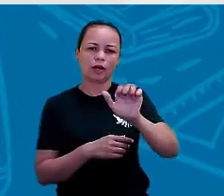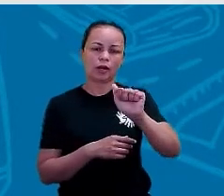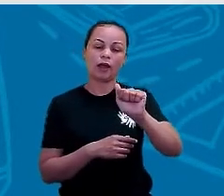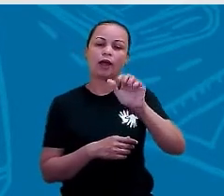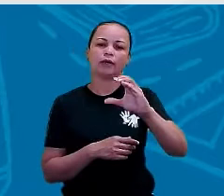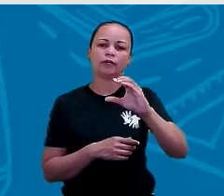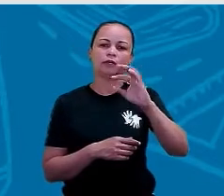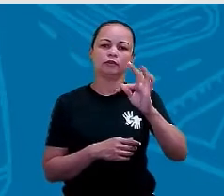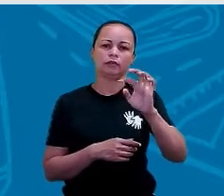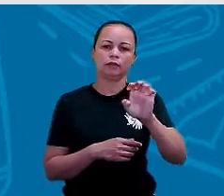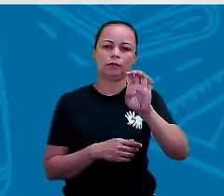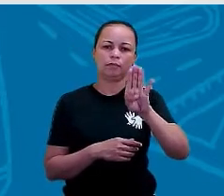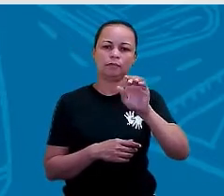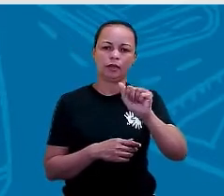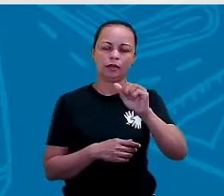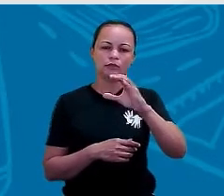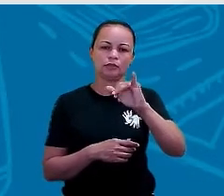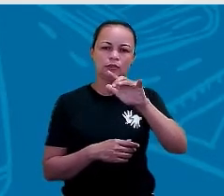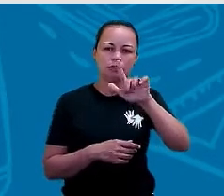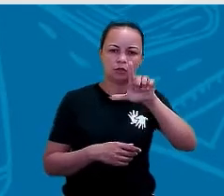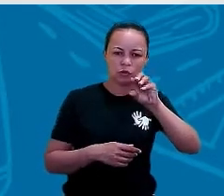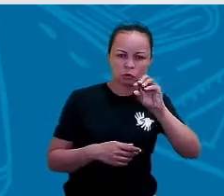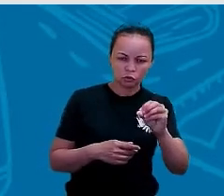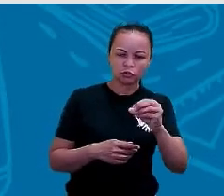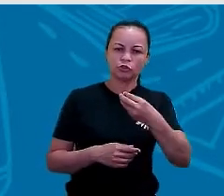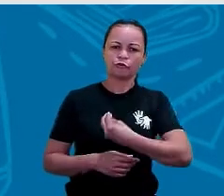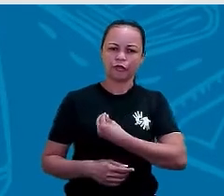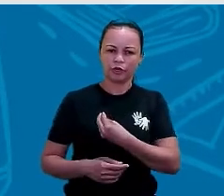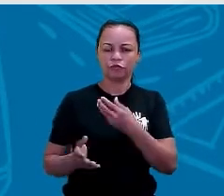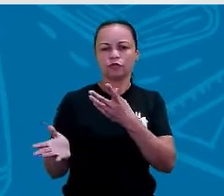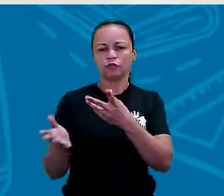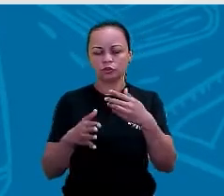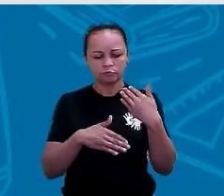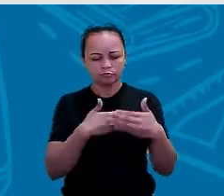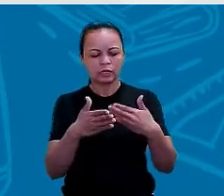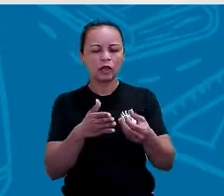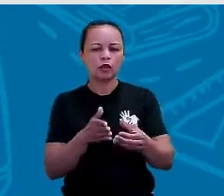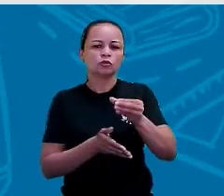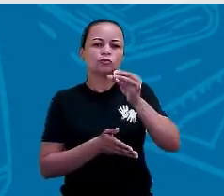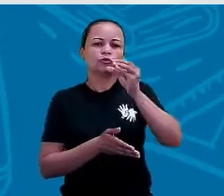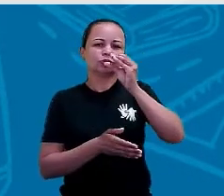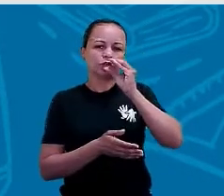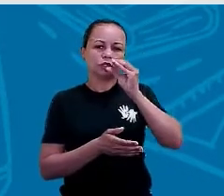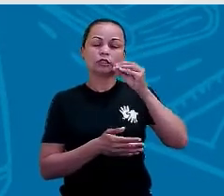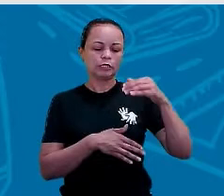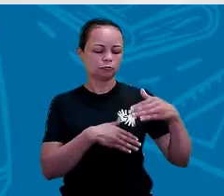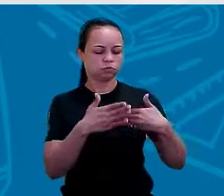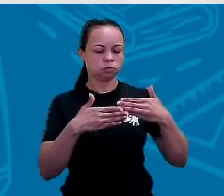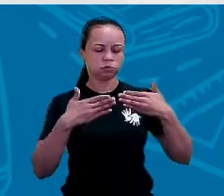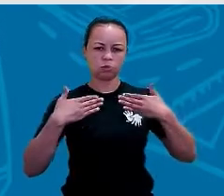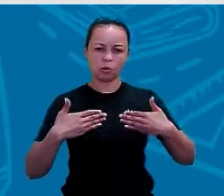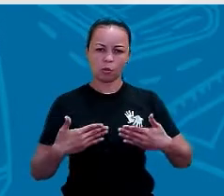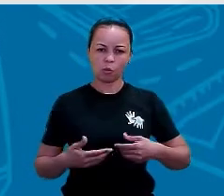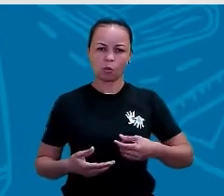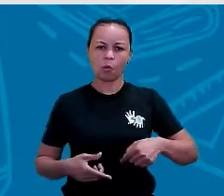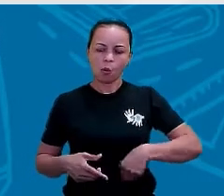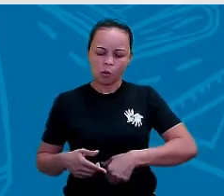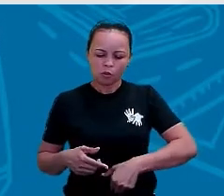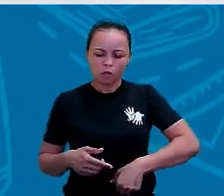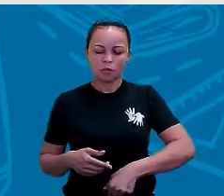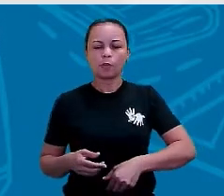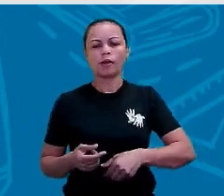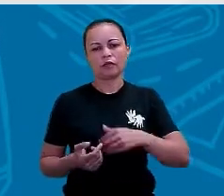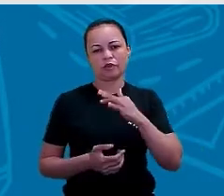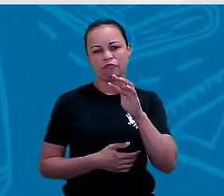que vão ali recompor toda a nossa flora intestinal e restabelecer o equilíbrio ali da nossa